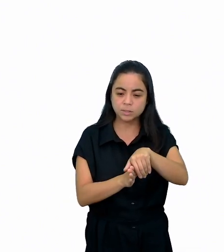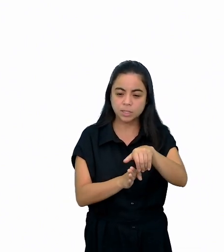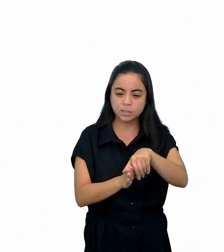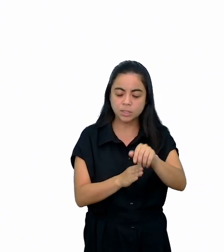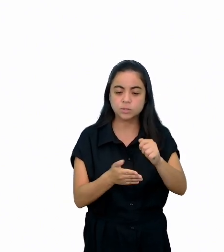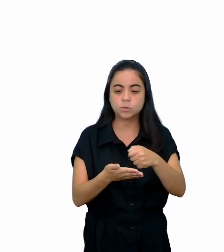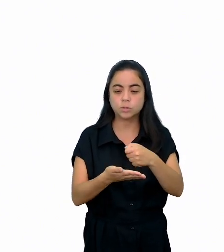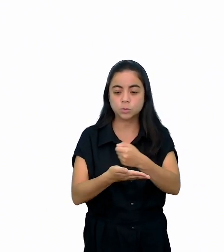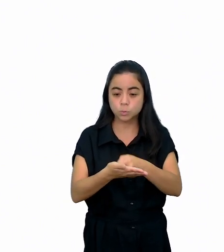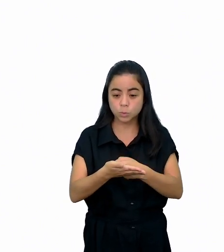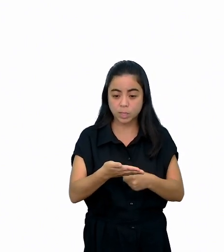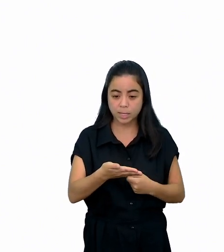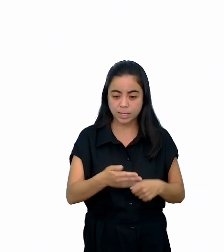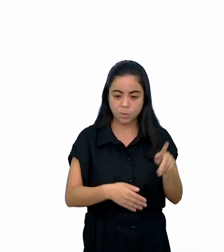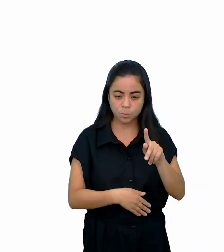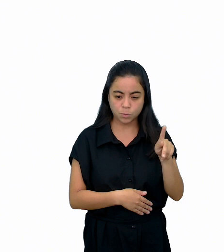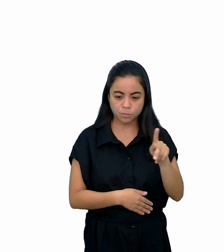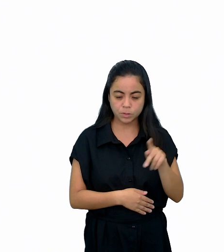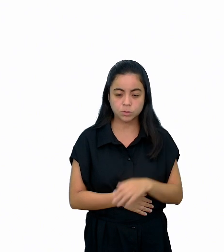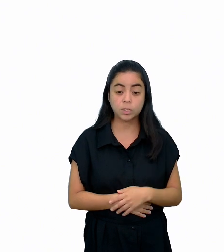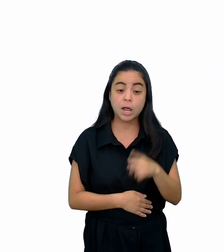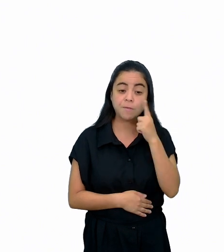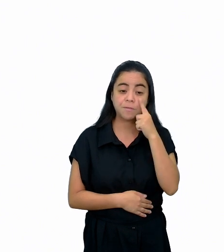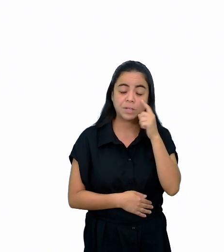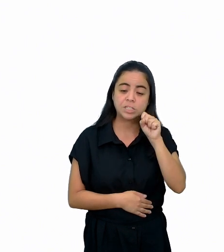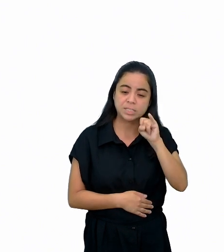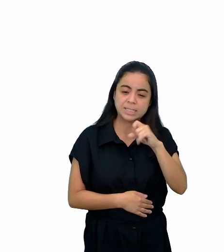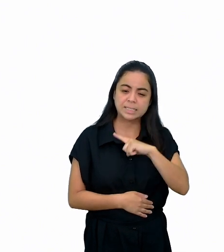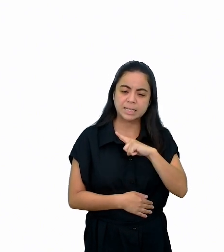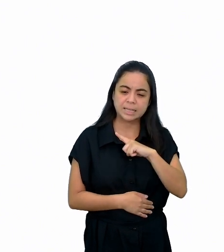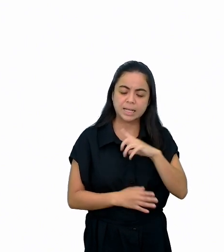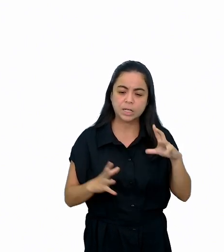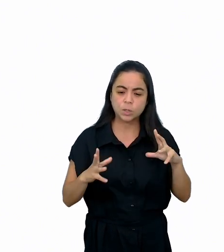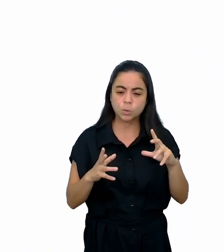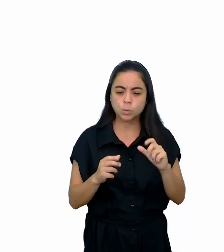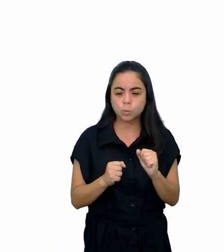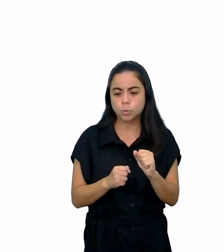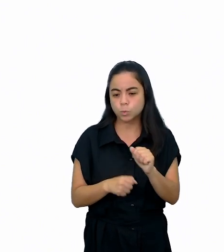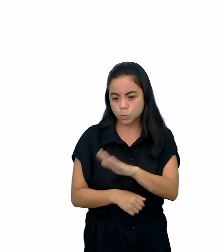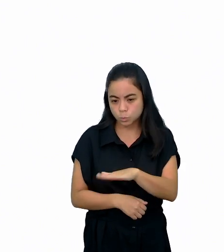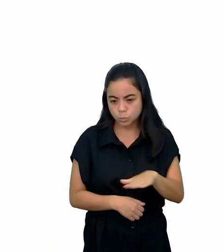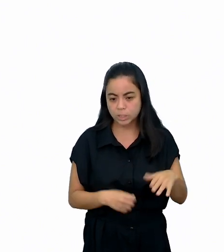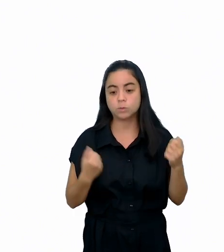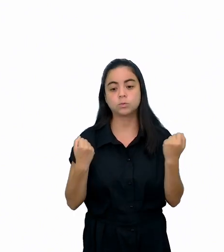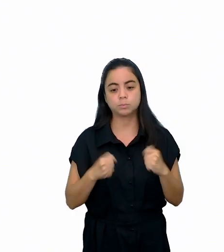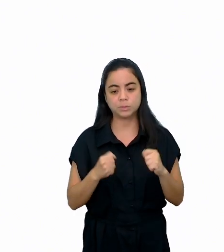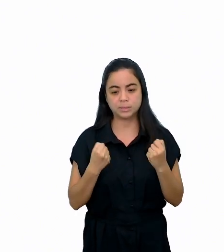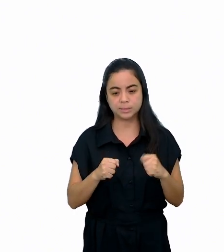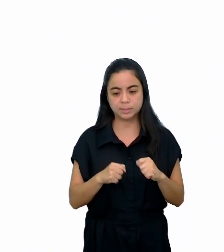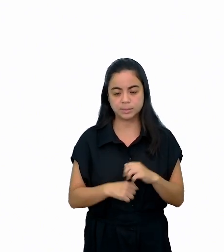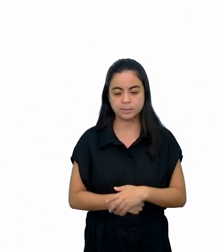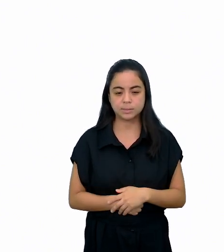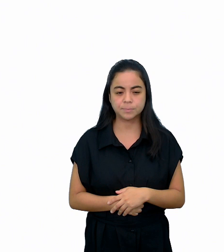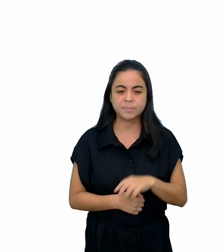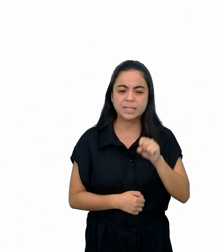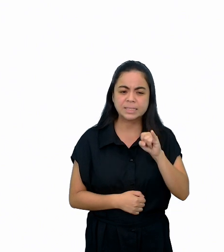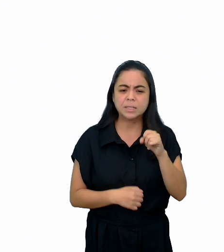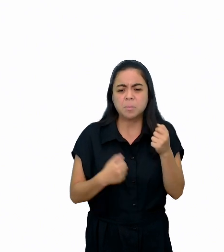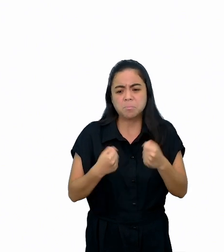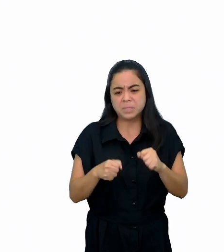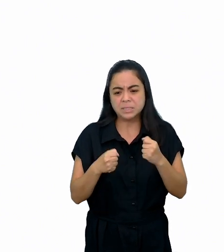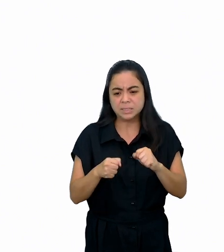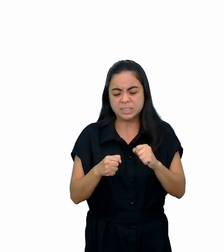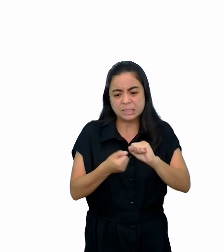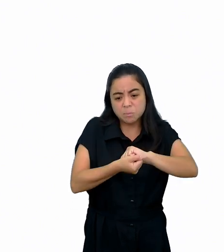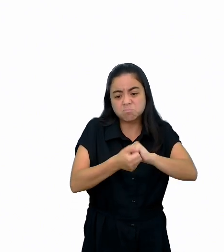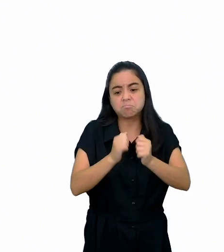caderno do professor, vejam se elas contemplam as necessidades dos seus alunos, né? Se tem necessidade de fazer uma adequação,